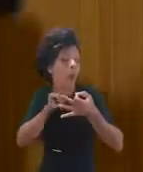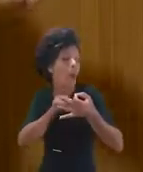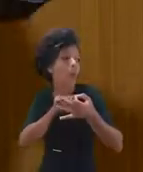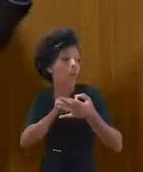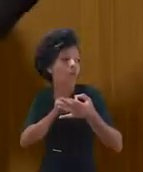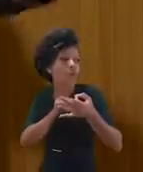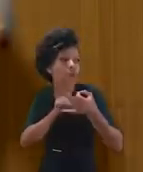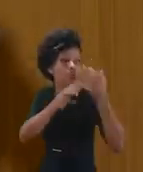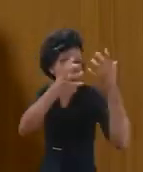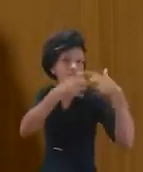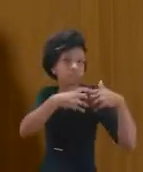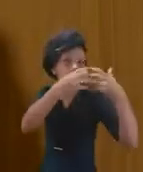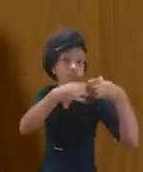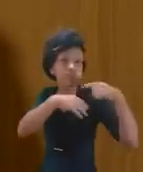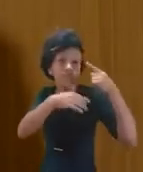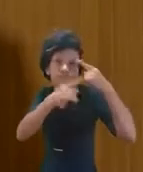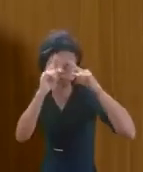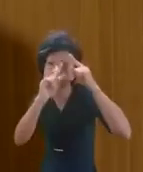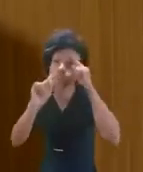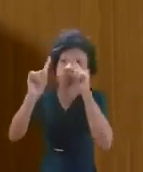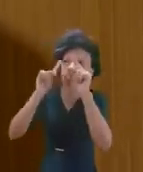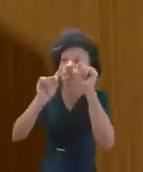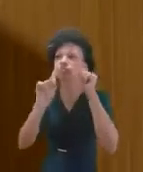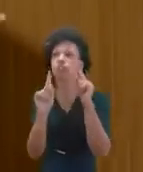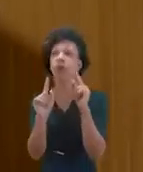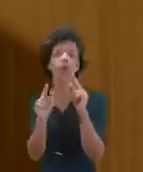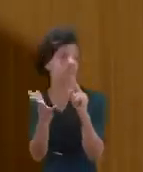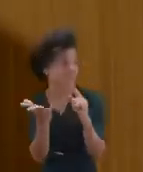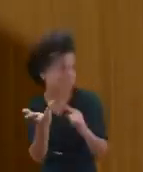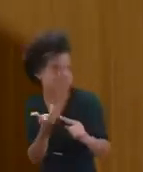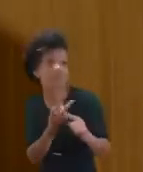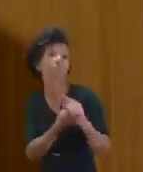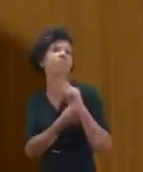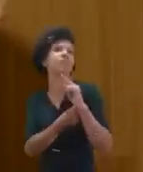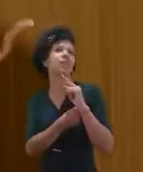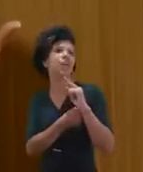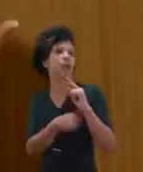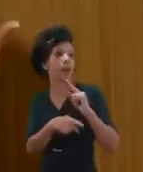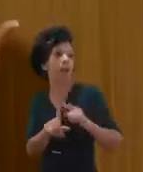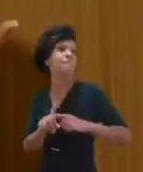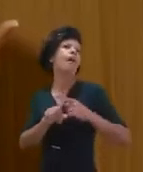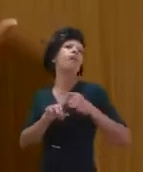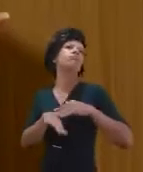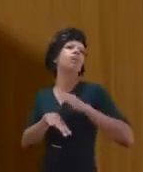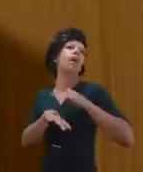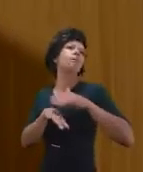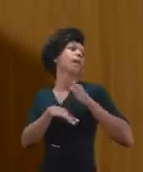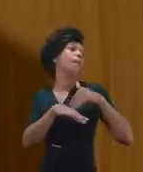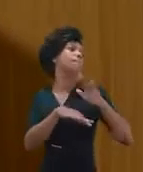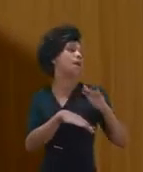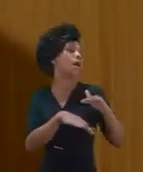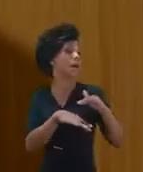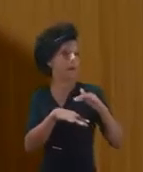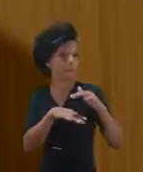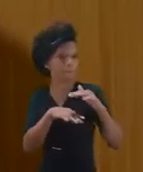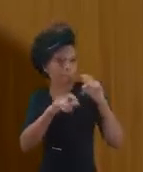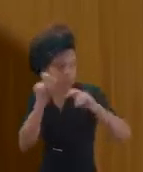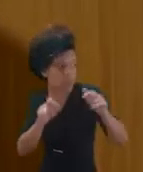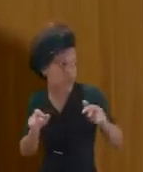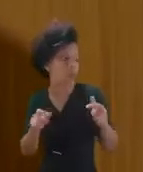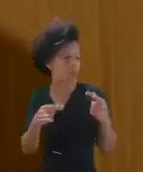opiniões começam a flor a com fritar sem internet um ponto mais plural quanto mais vozes falando melhor